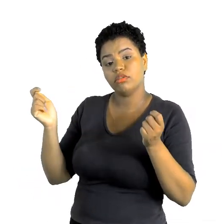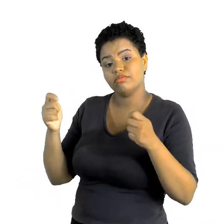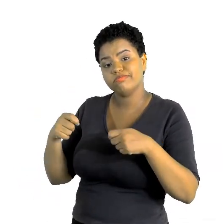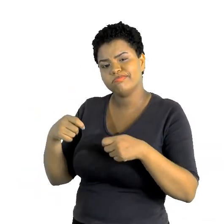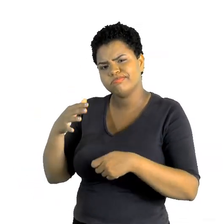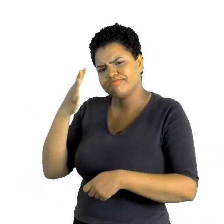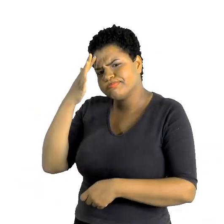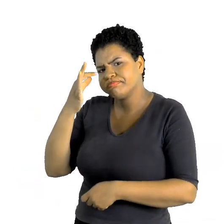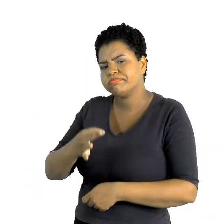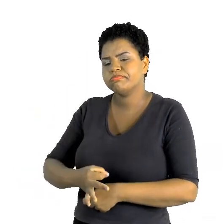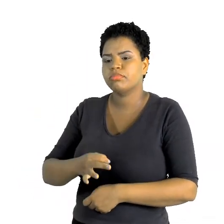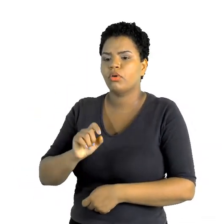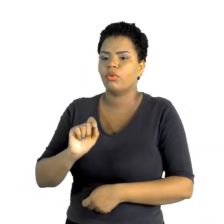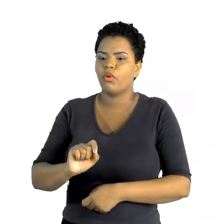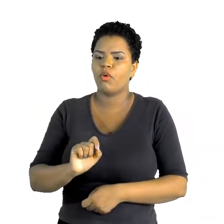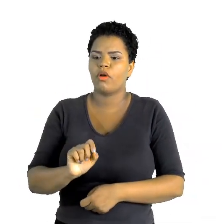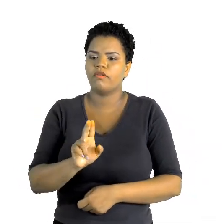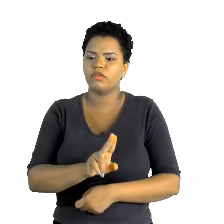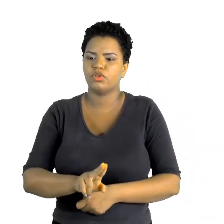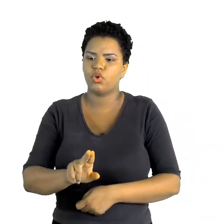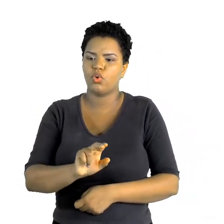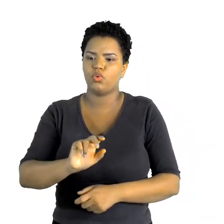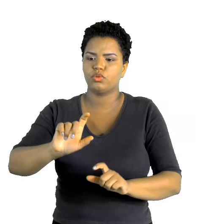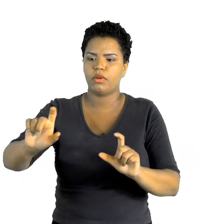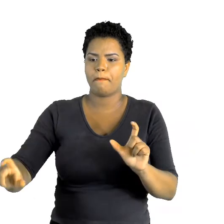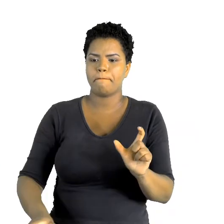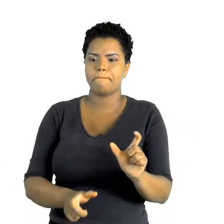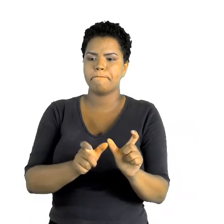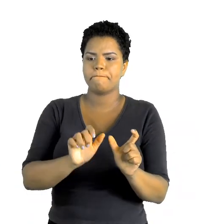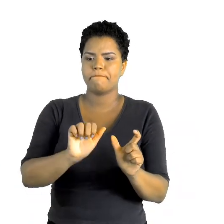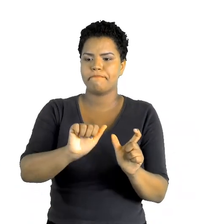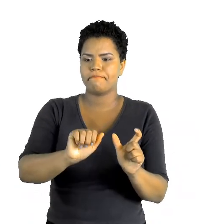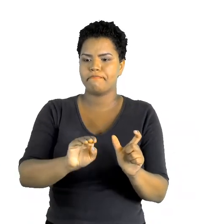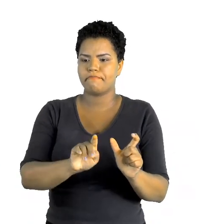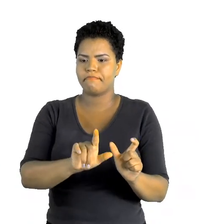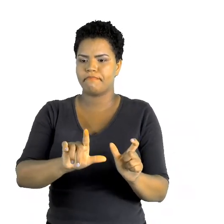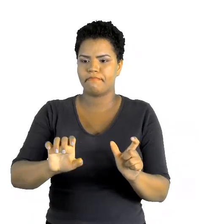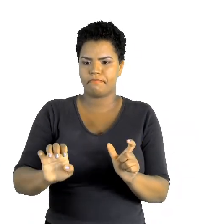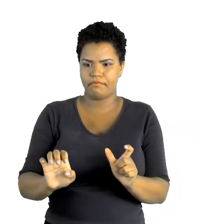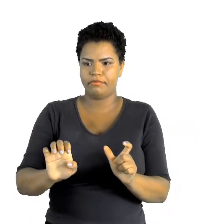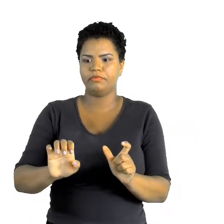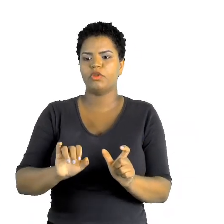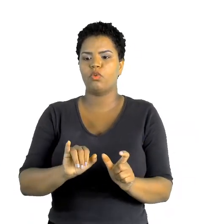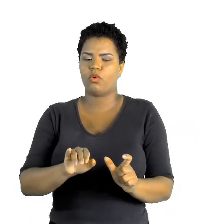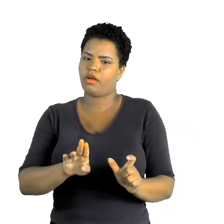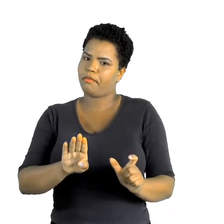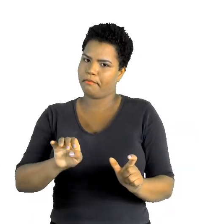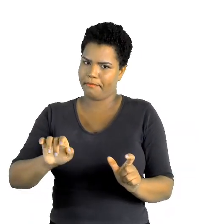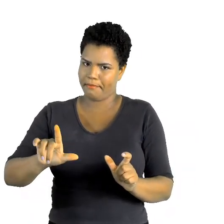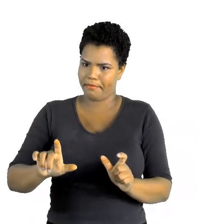com esse able no final, ok, guys? E adorable também. Então, aqui nós temos